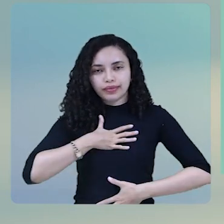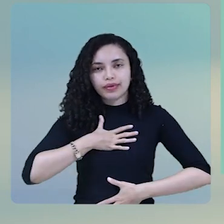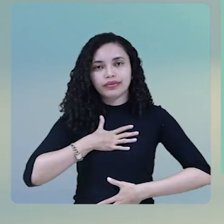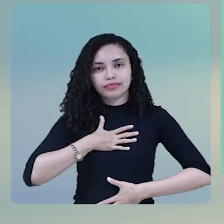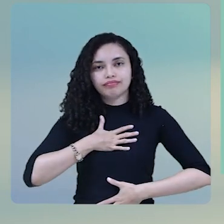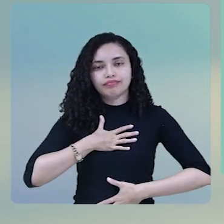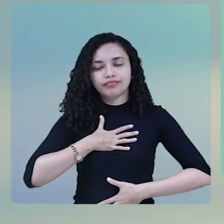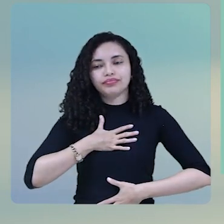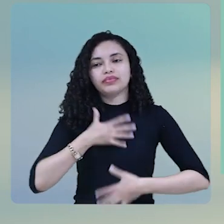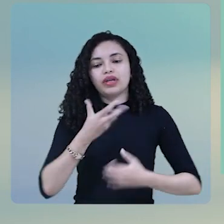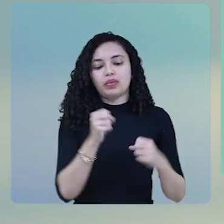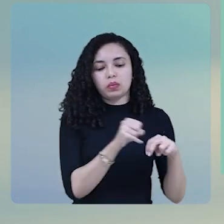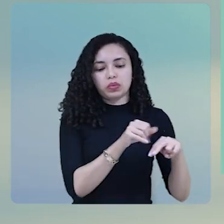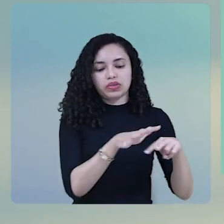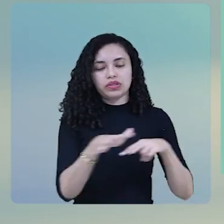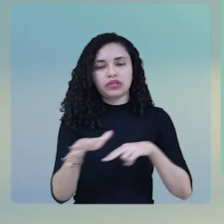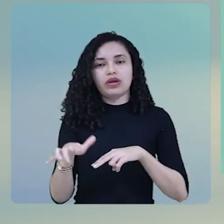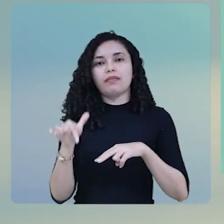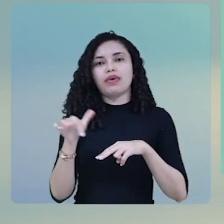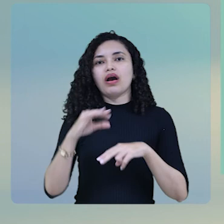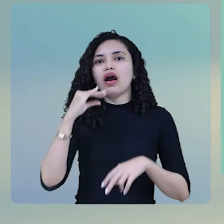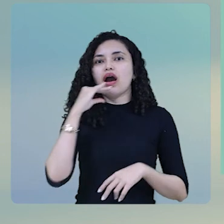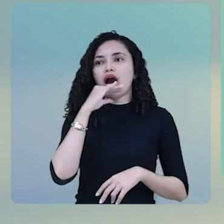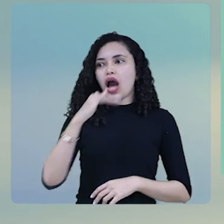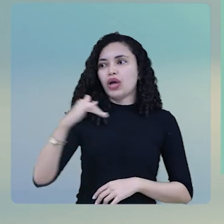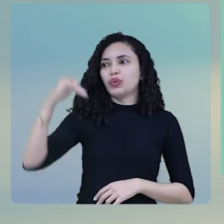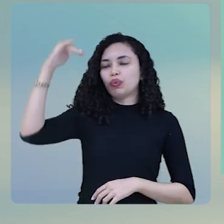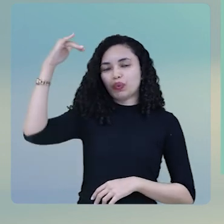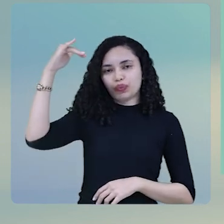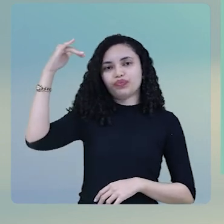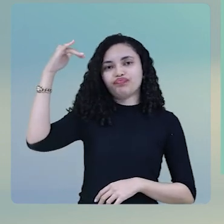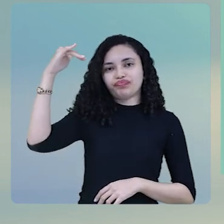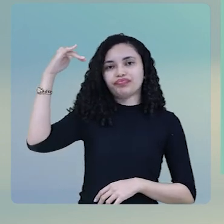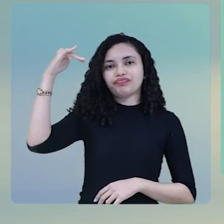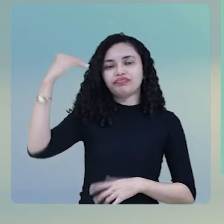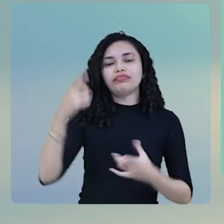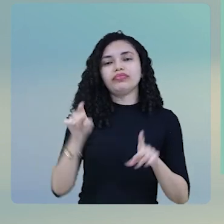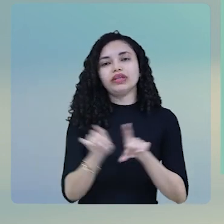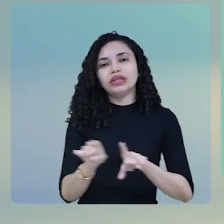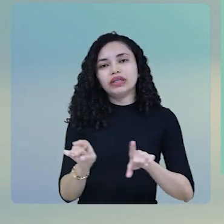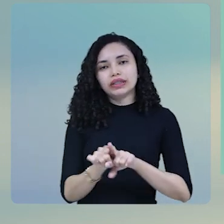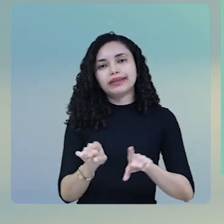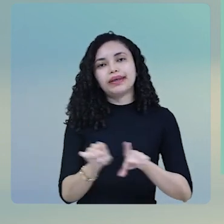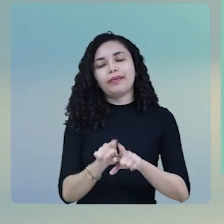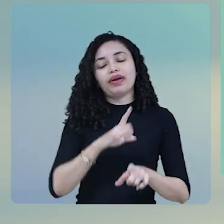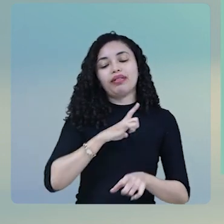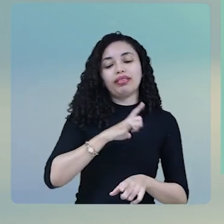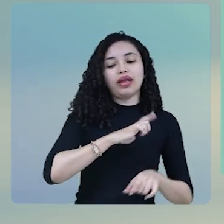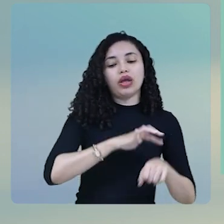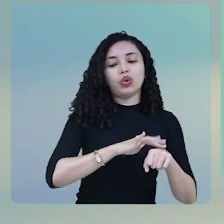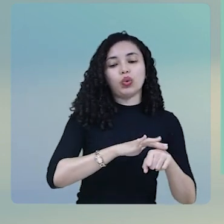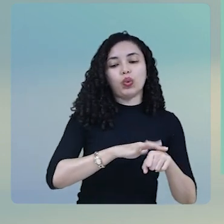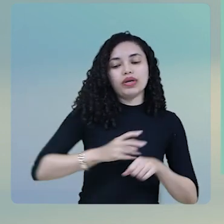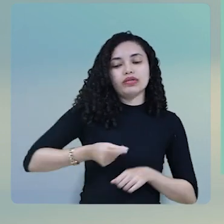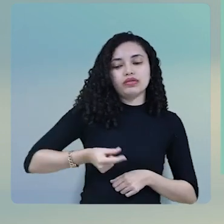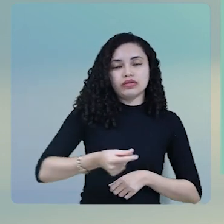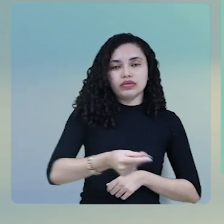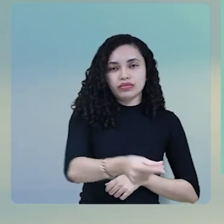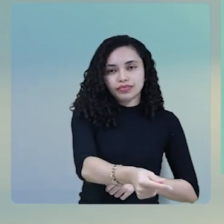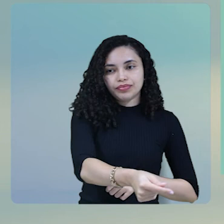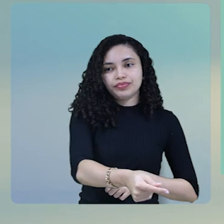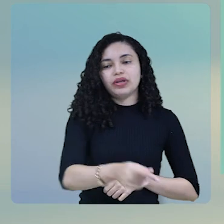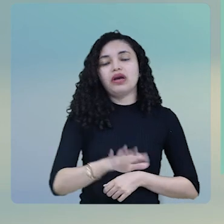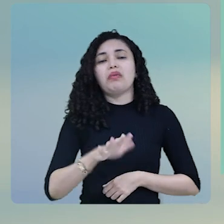aeróbica, moderada a vigorosa. Seja por semana para todos os adultos, inclusive quem vive com